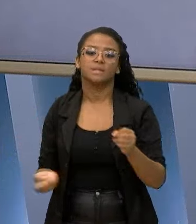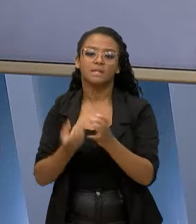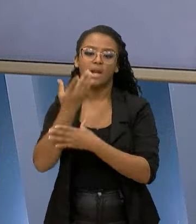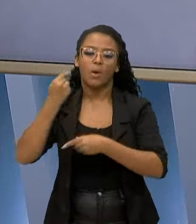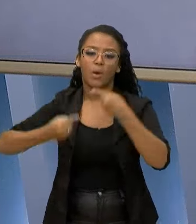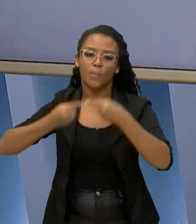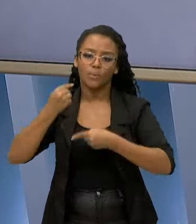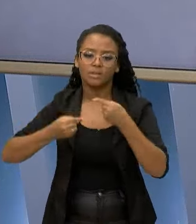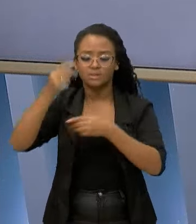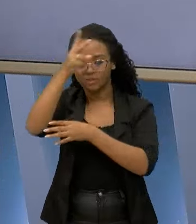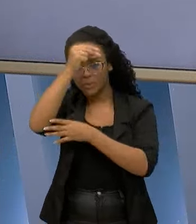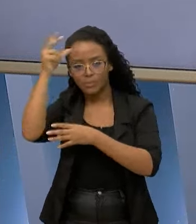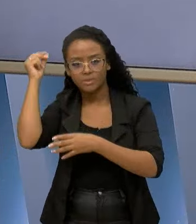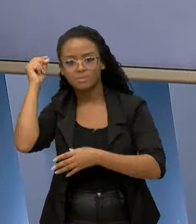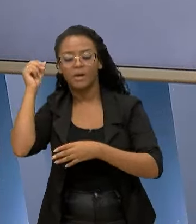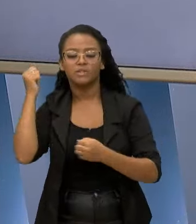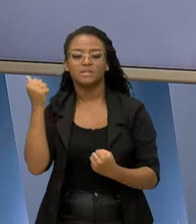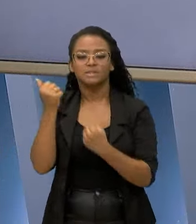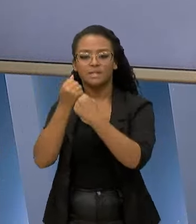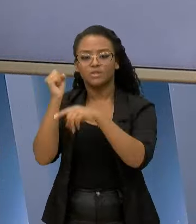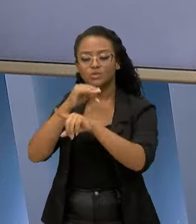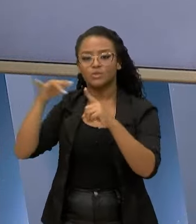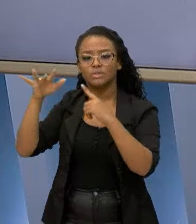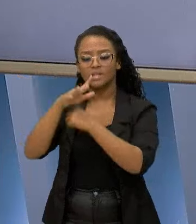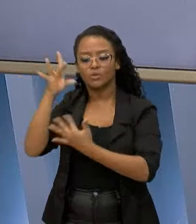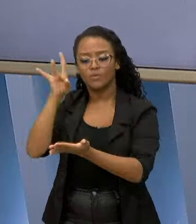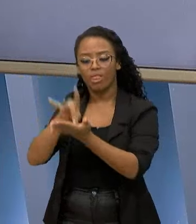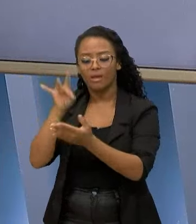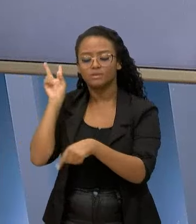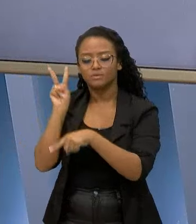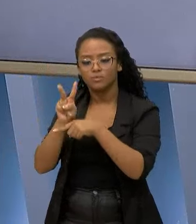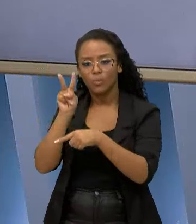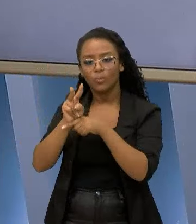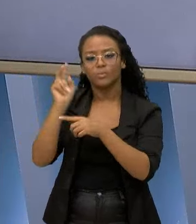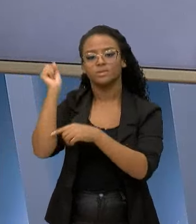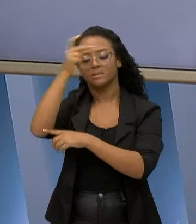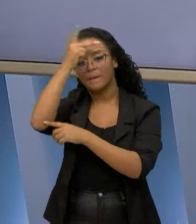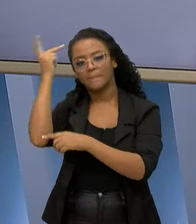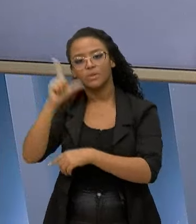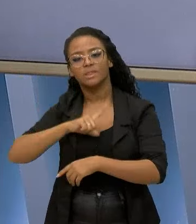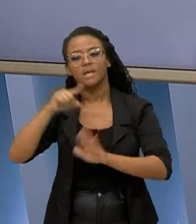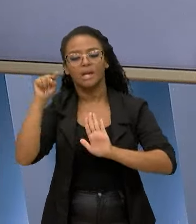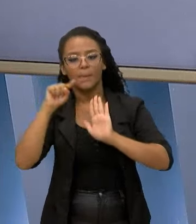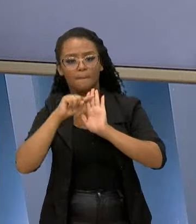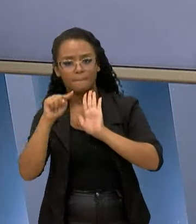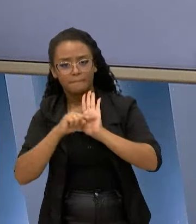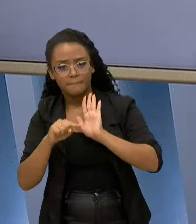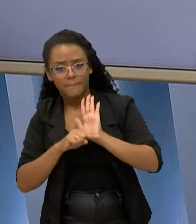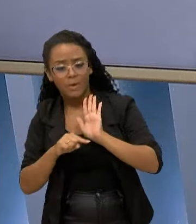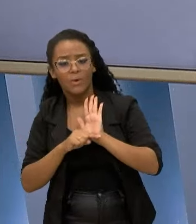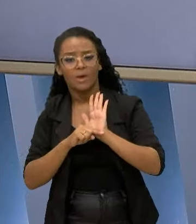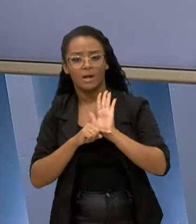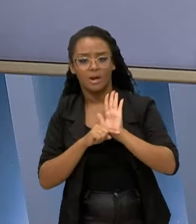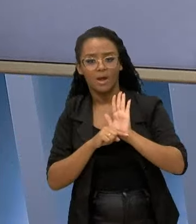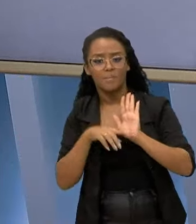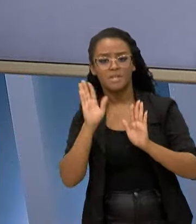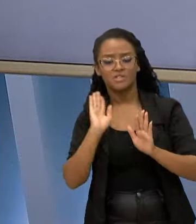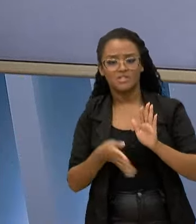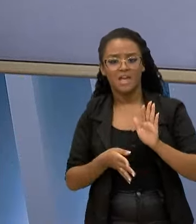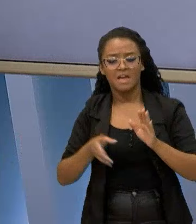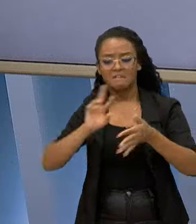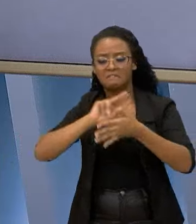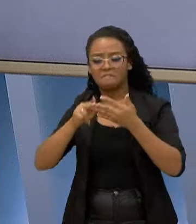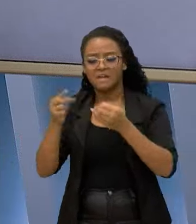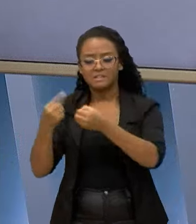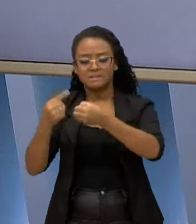de verdade, que cuide das pessoas. Nós temos programas de reforma de casa em várias cidades aqui da região.